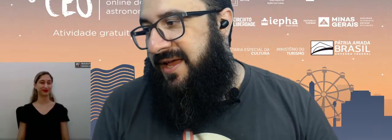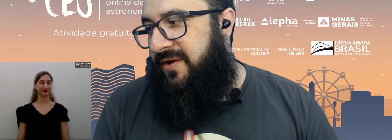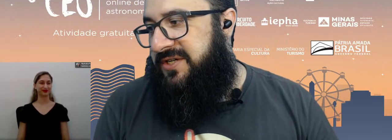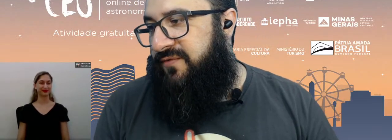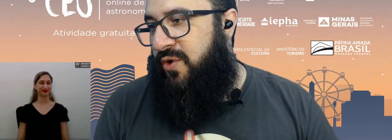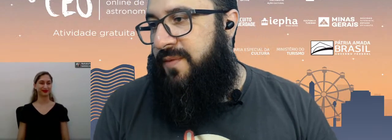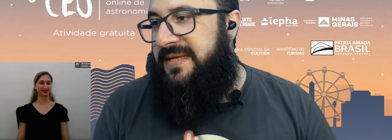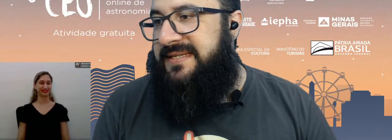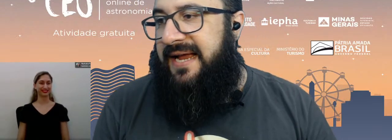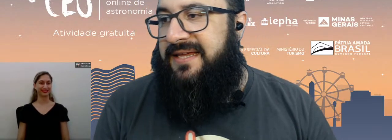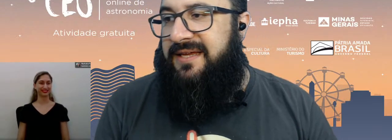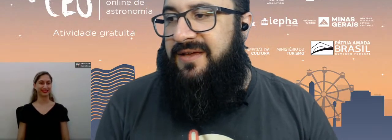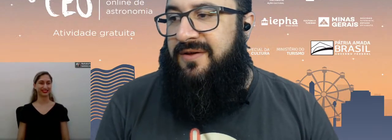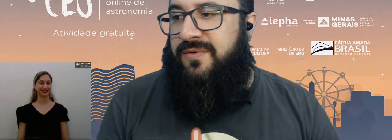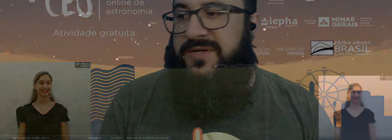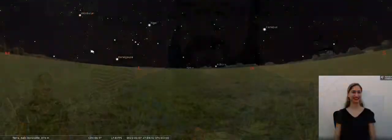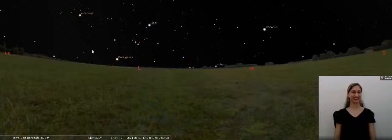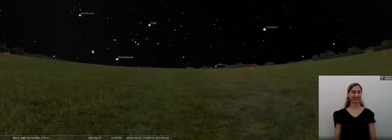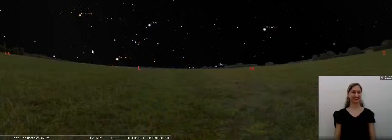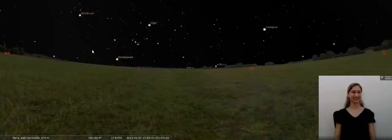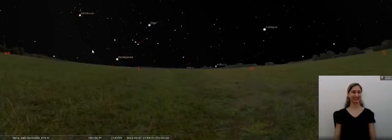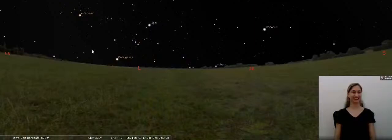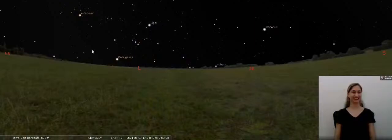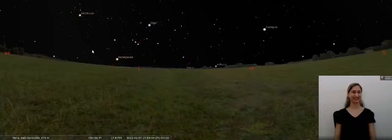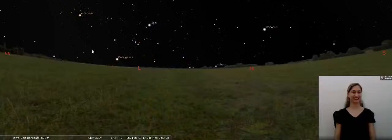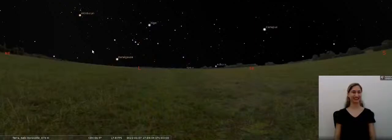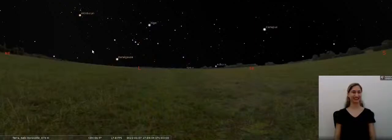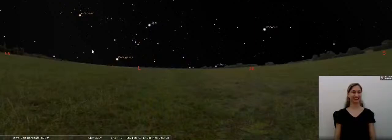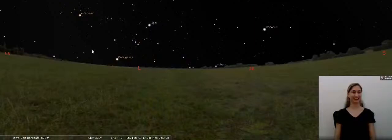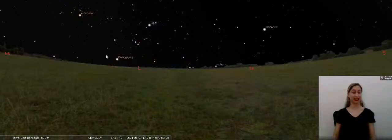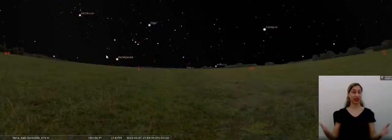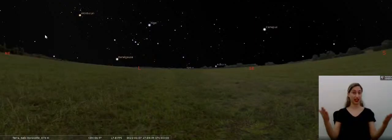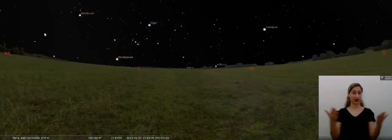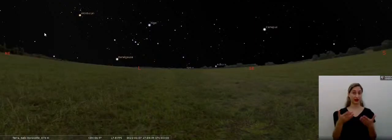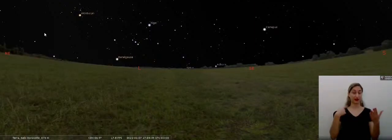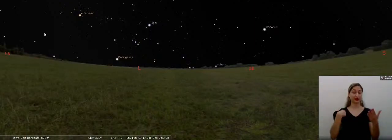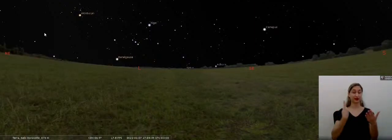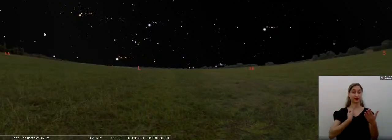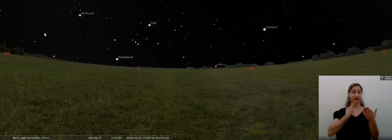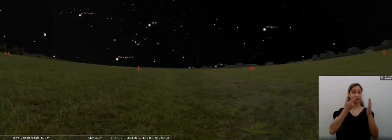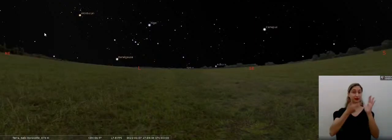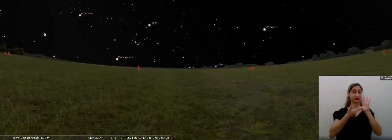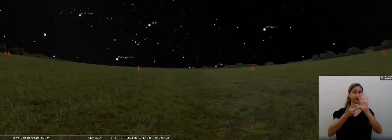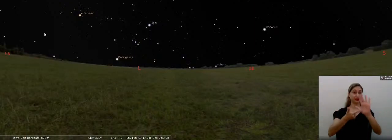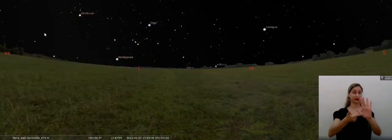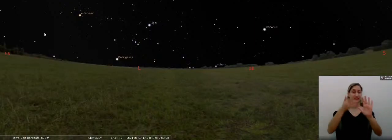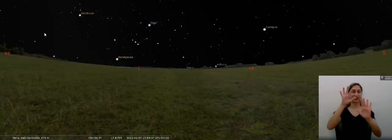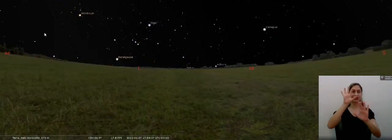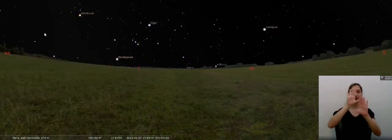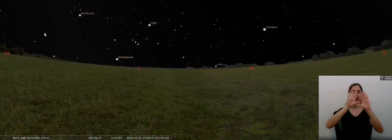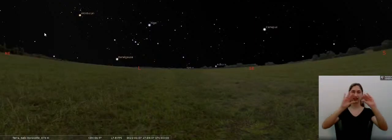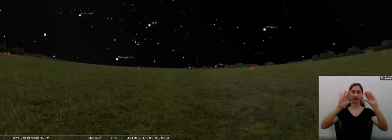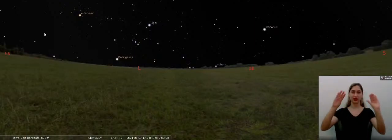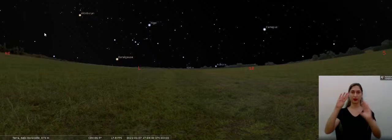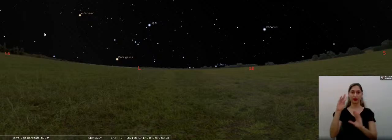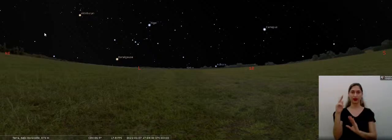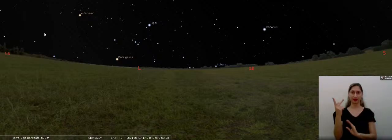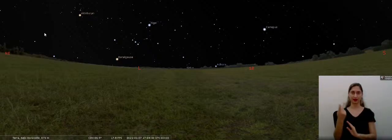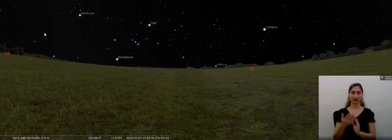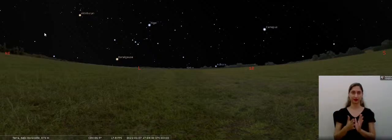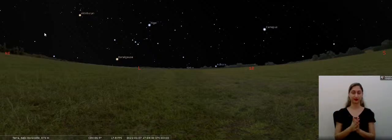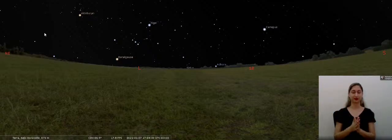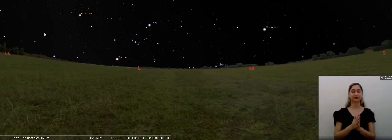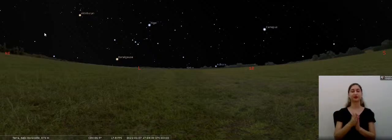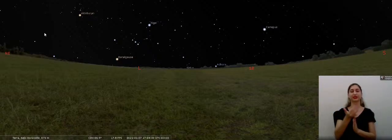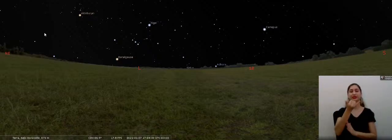praxe né Eu já eu vou começar aqui com a gente aqui mostrou no céu a Gente desculpa né antes mais